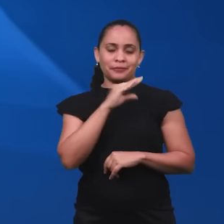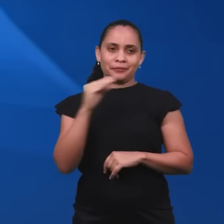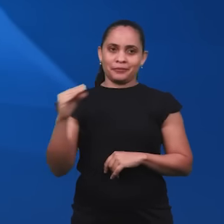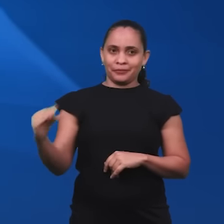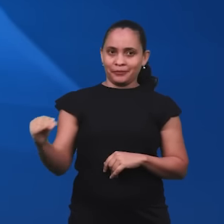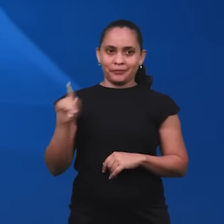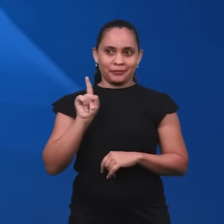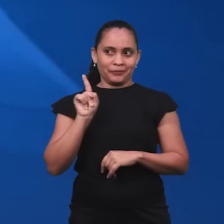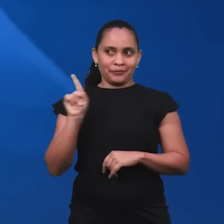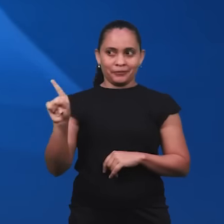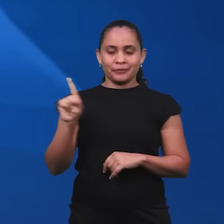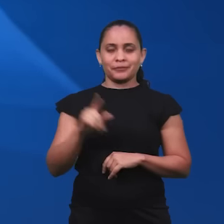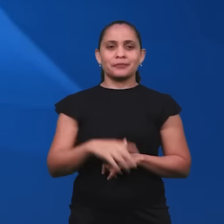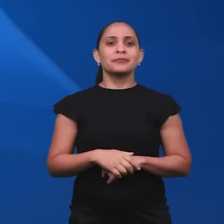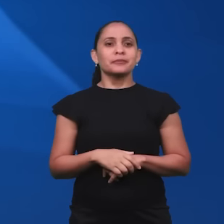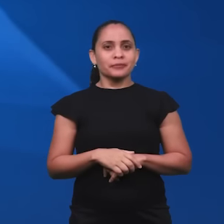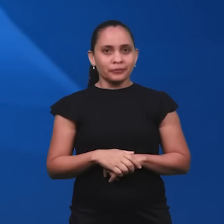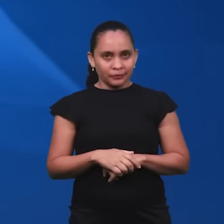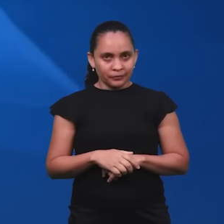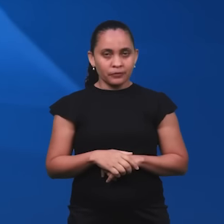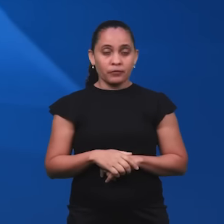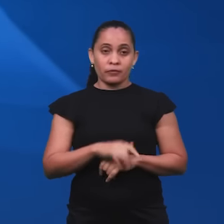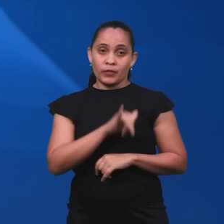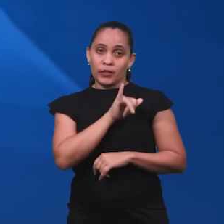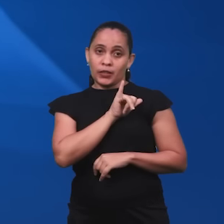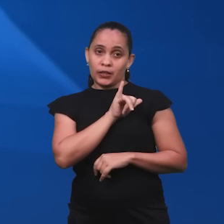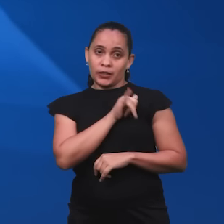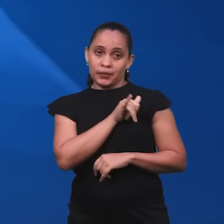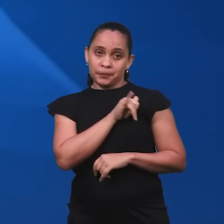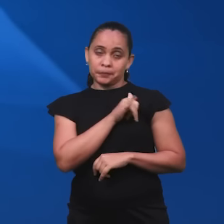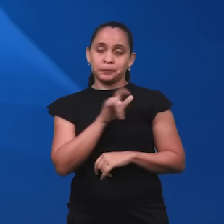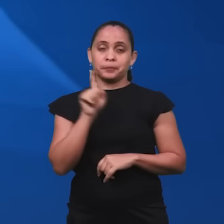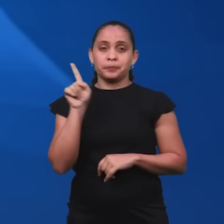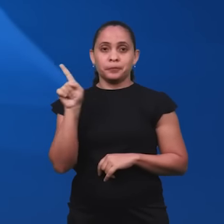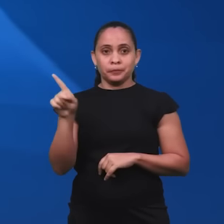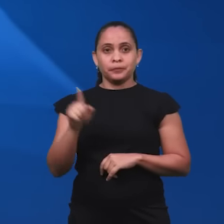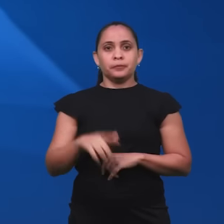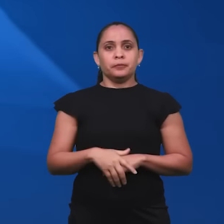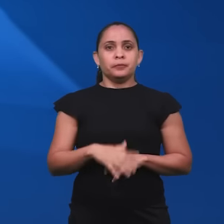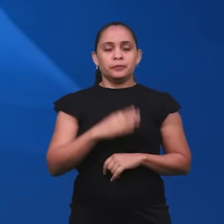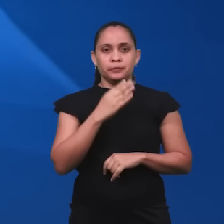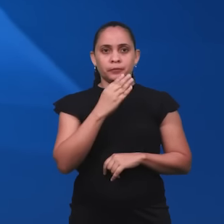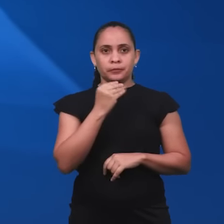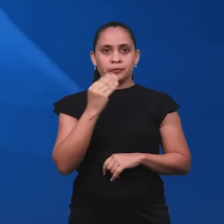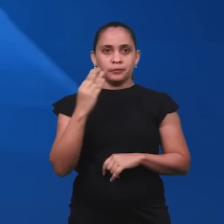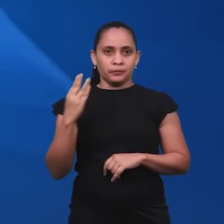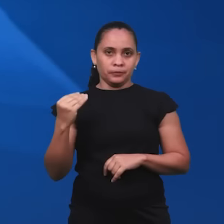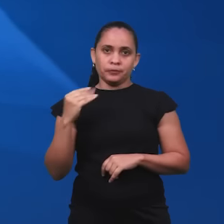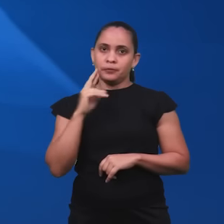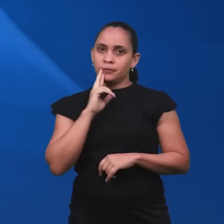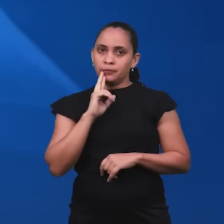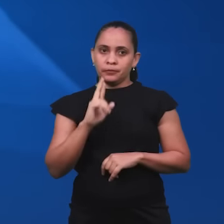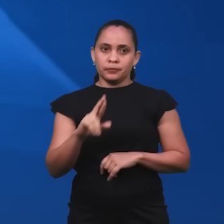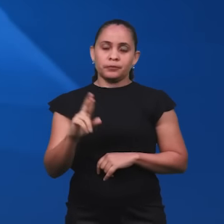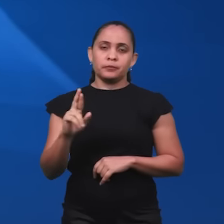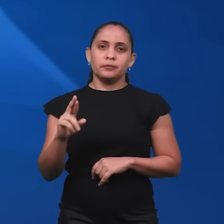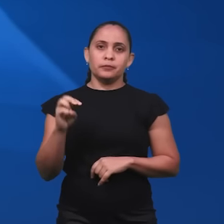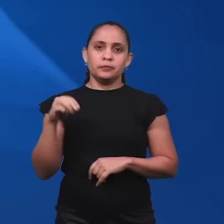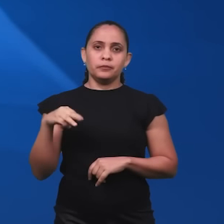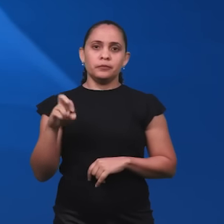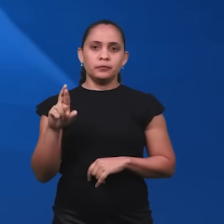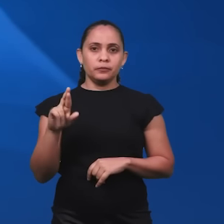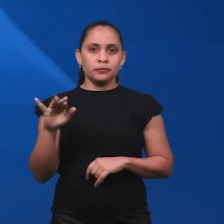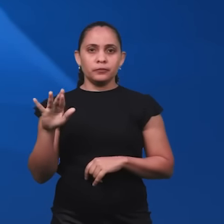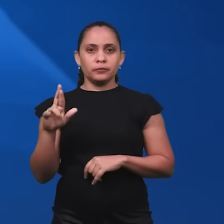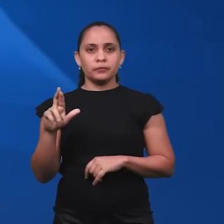de Campos dos Goytacazes, no estado do Rio de Janeiro. A segunda é uma adolescente que responde, a Maria Letícia, né? Maria Letícia é lá